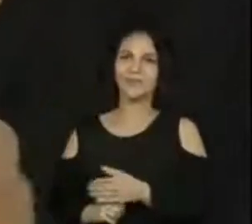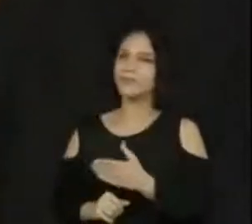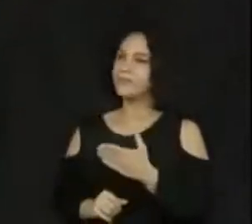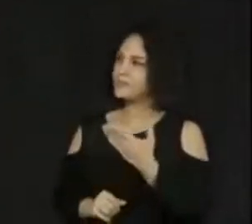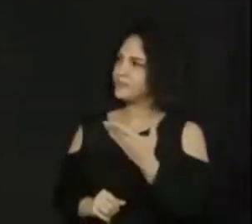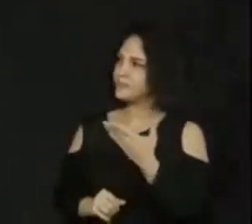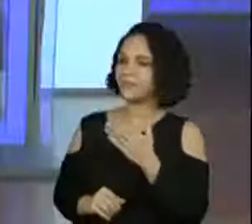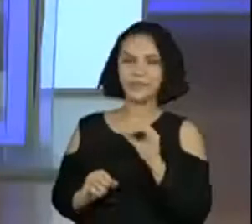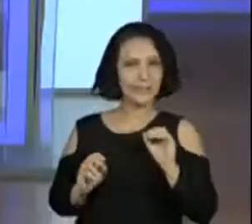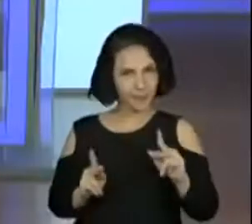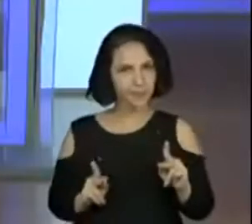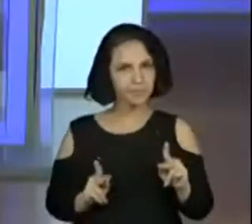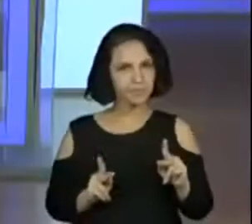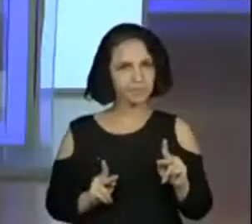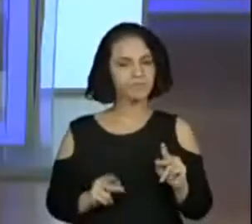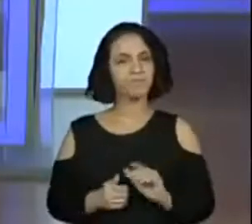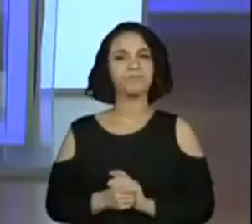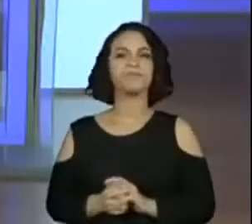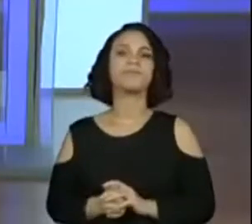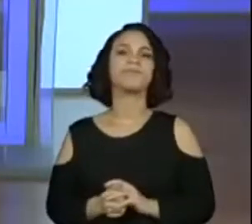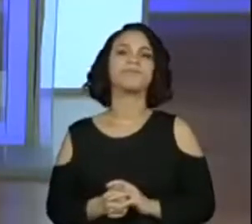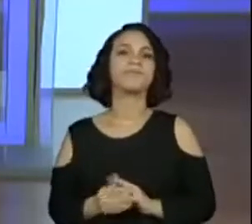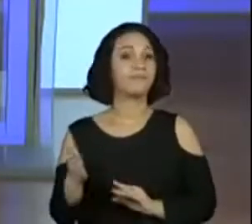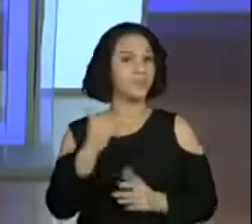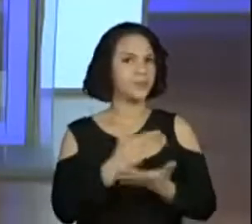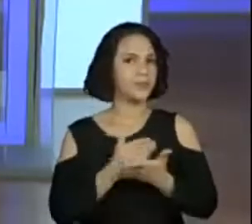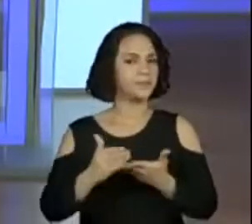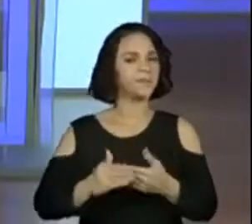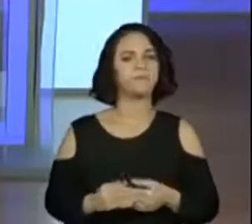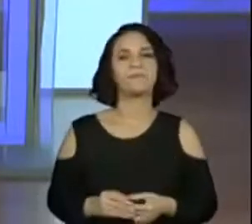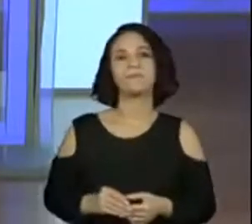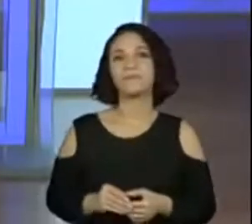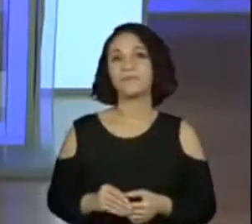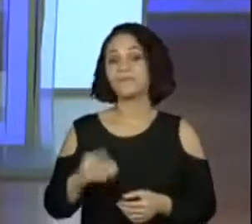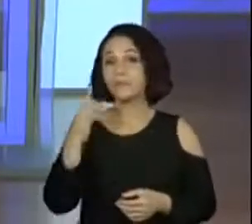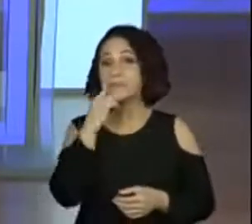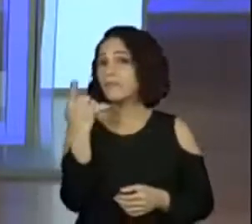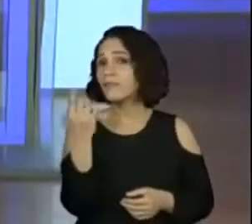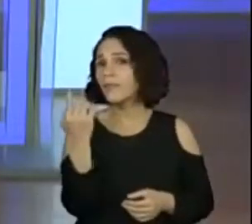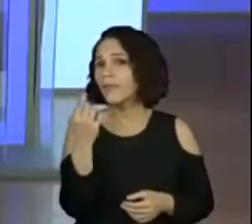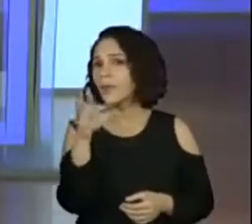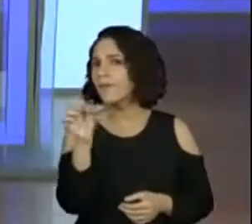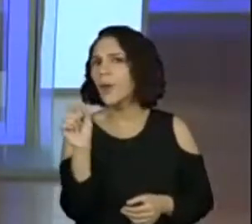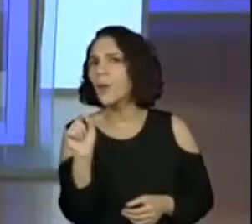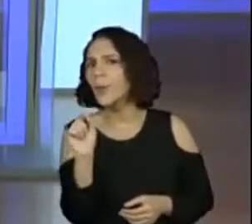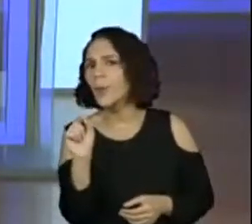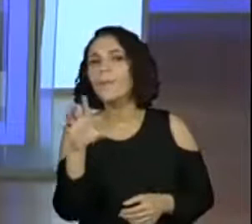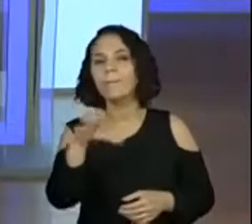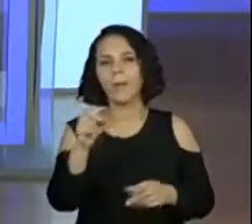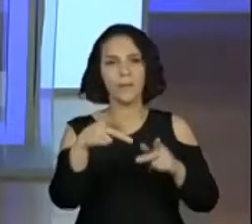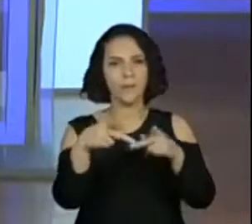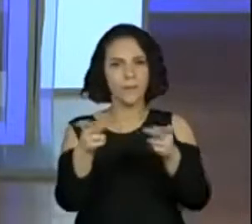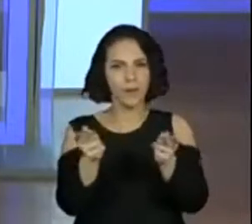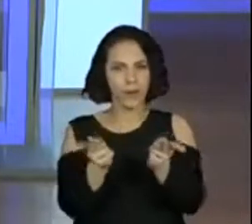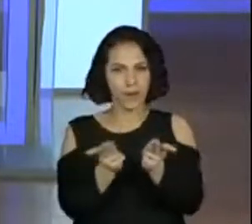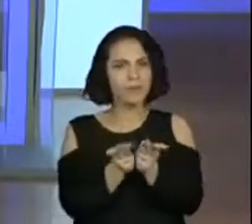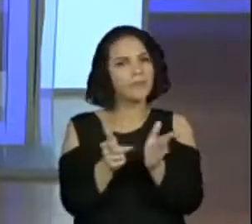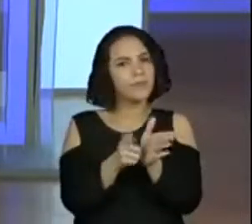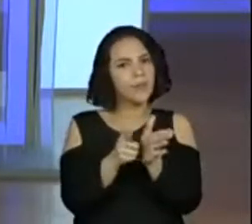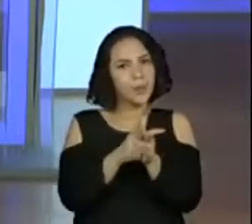desse. Então vamos lá, vamos começar. Primeiro você vai pegar um pratinho de